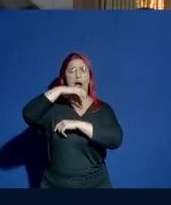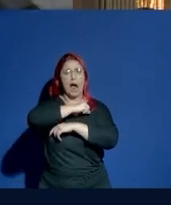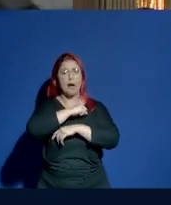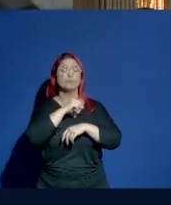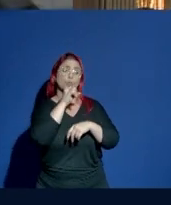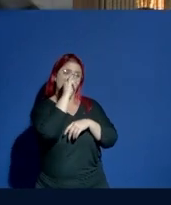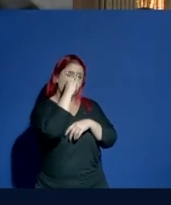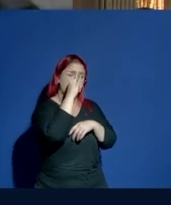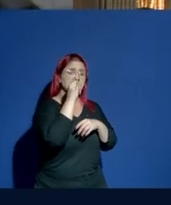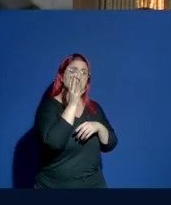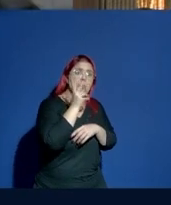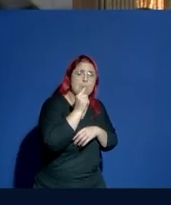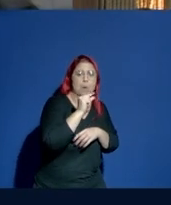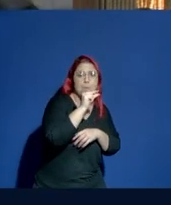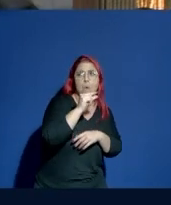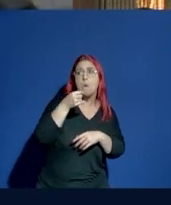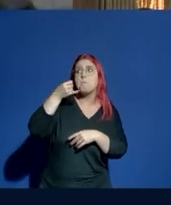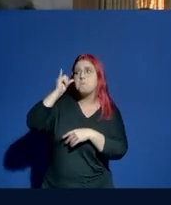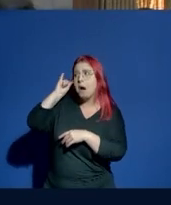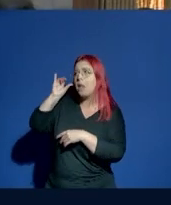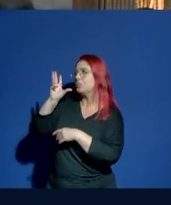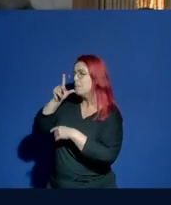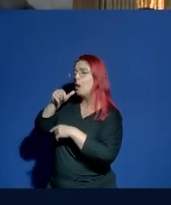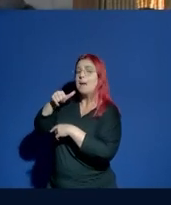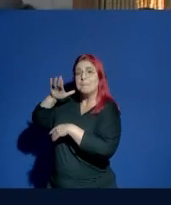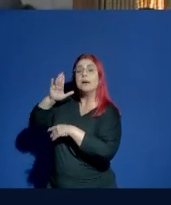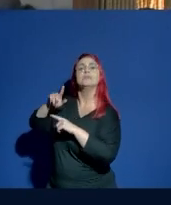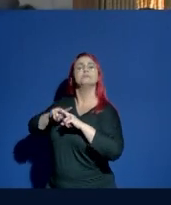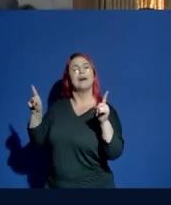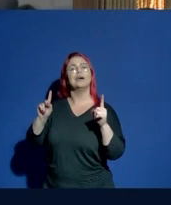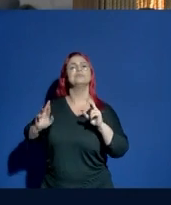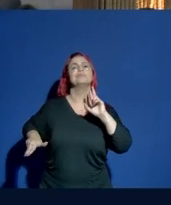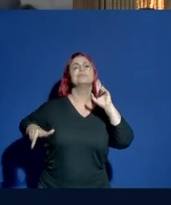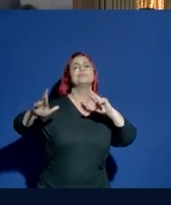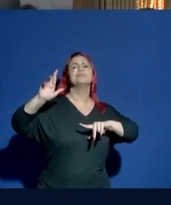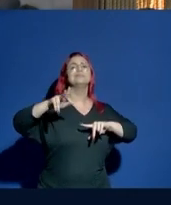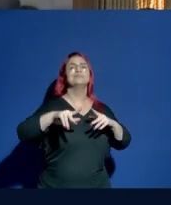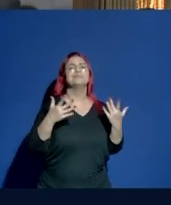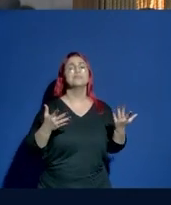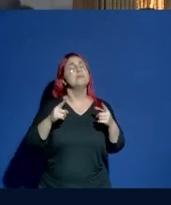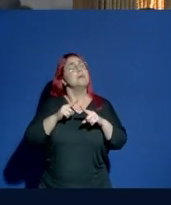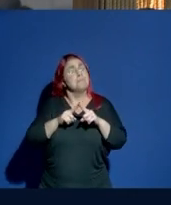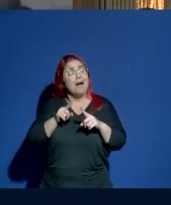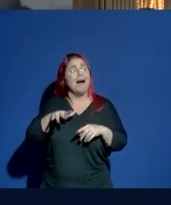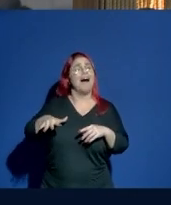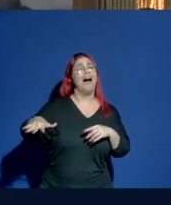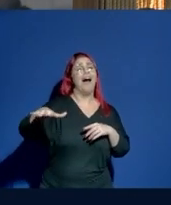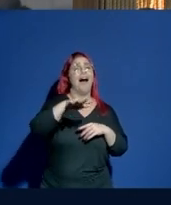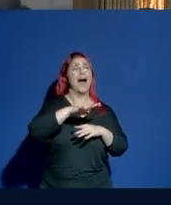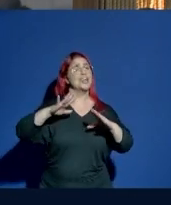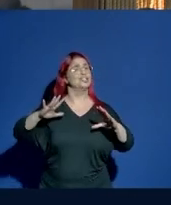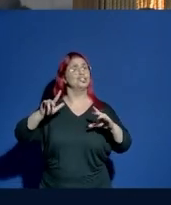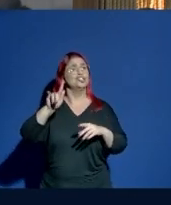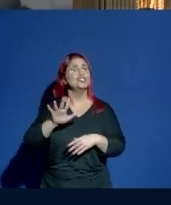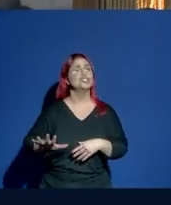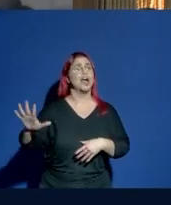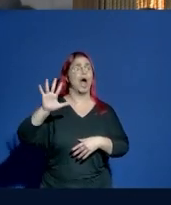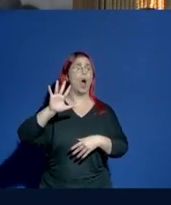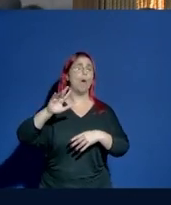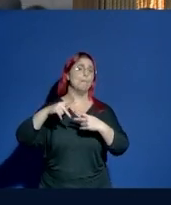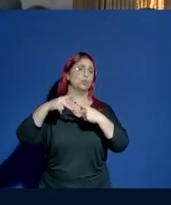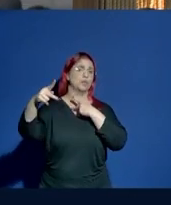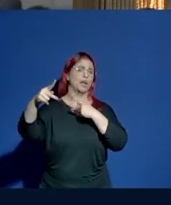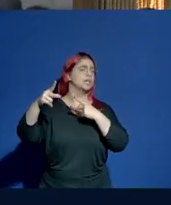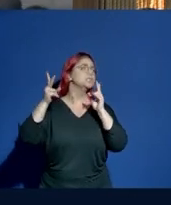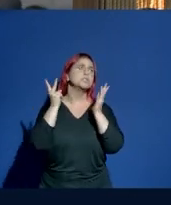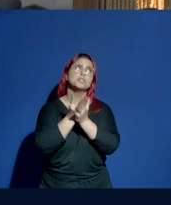lento, bovino talvez mais longo, mas os ciclos são diferentes. É um setor que é muito positivo para o